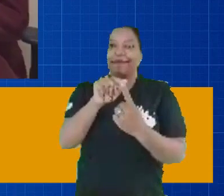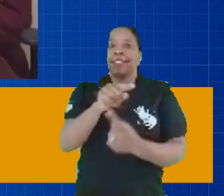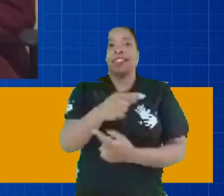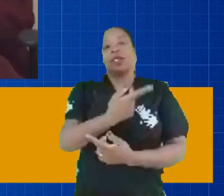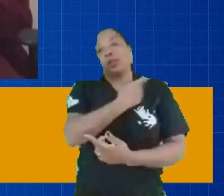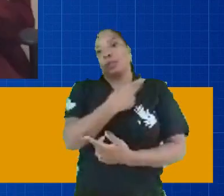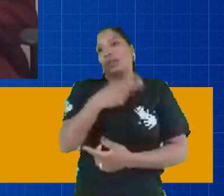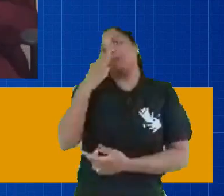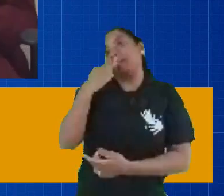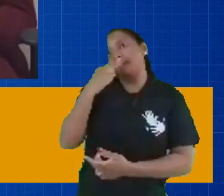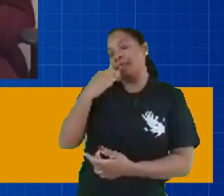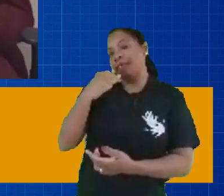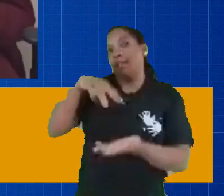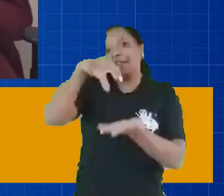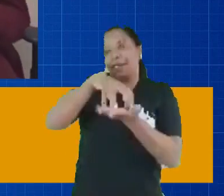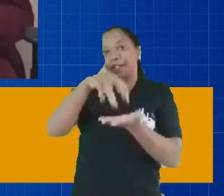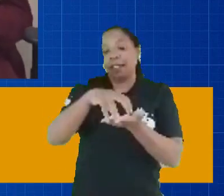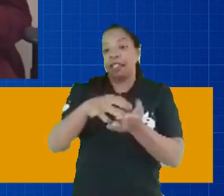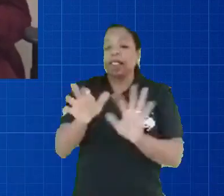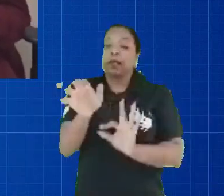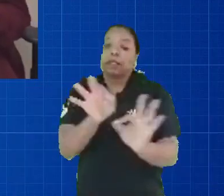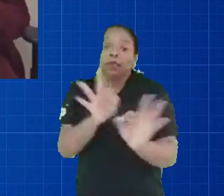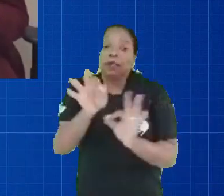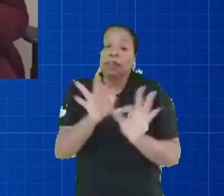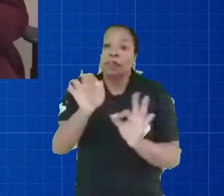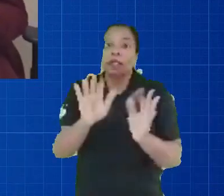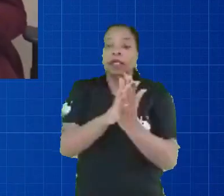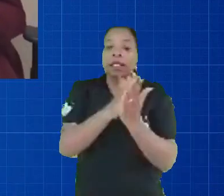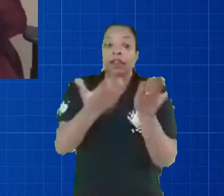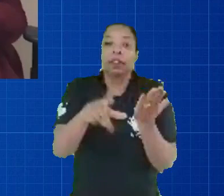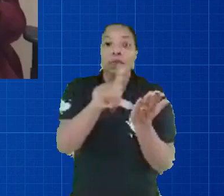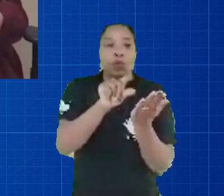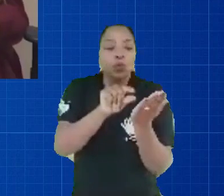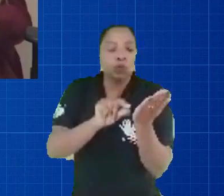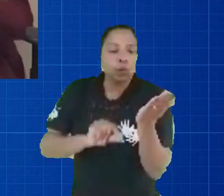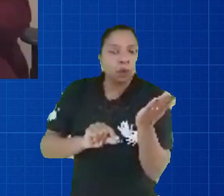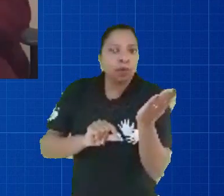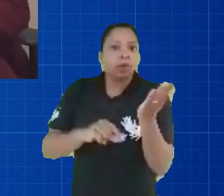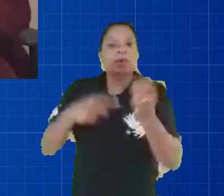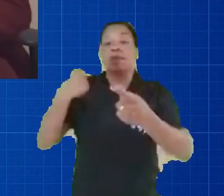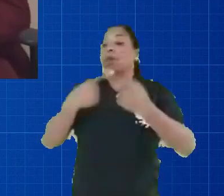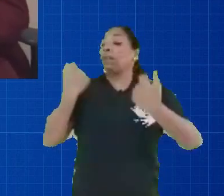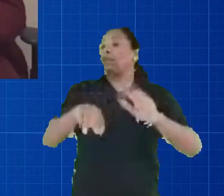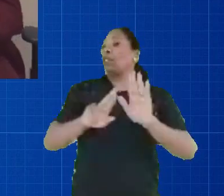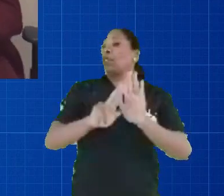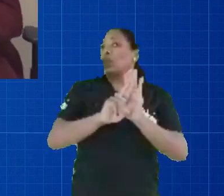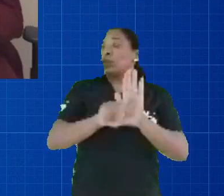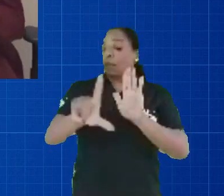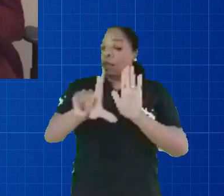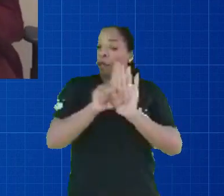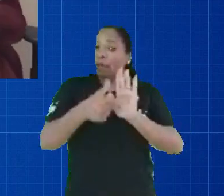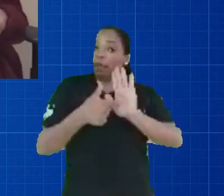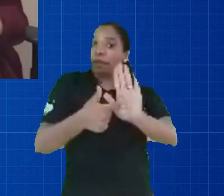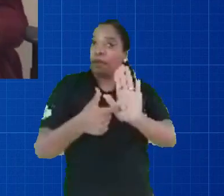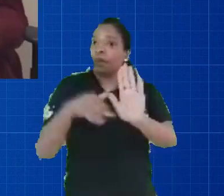cardápios. Esses cardápios, eles têm que seguir uma resolução, a qual preconiza a oferta